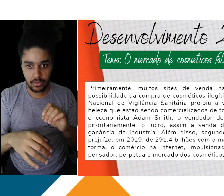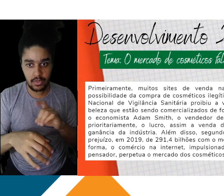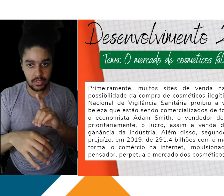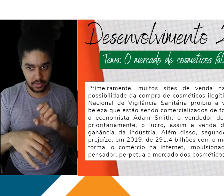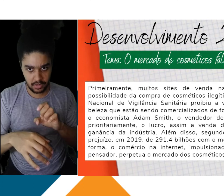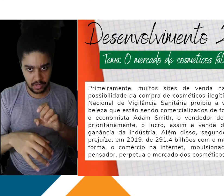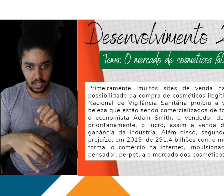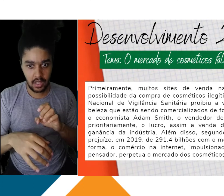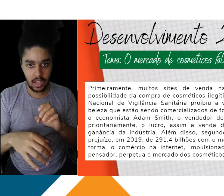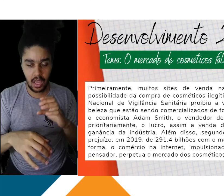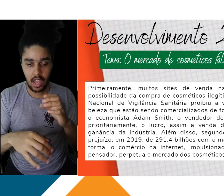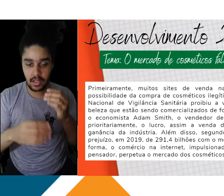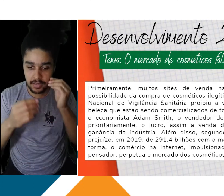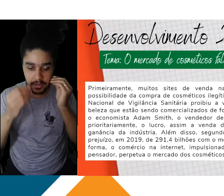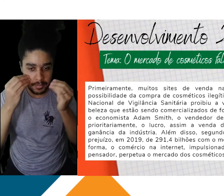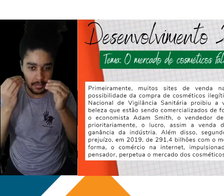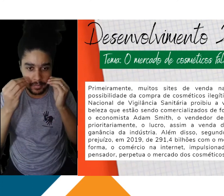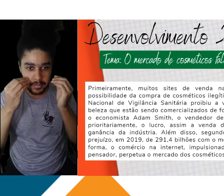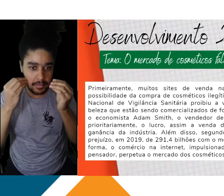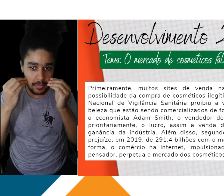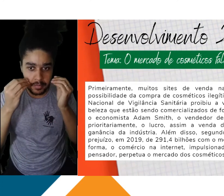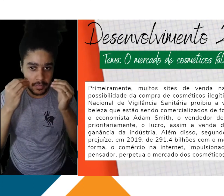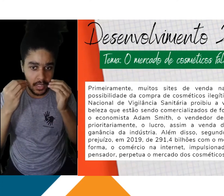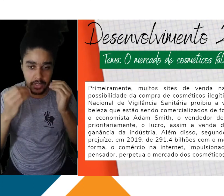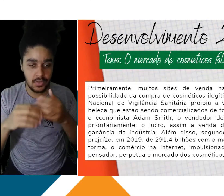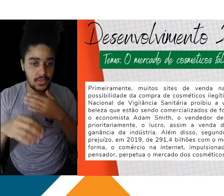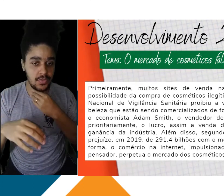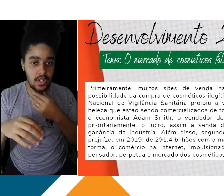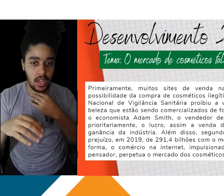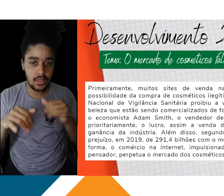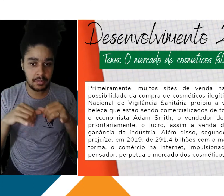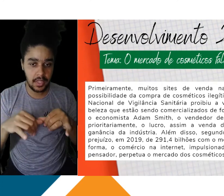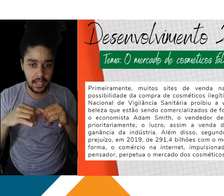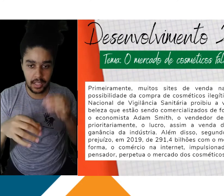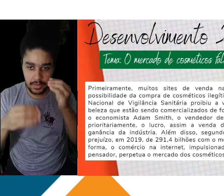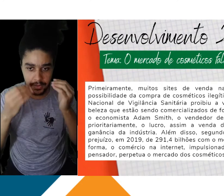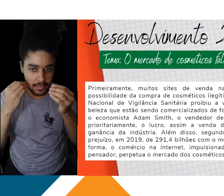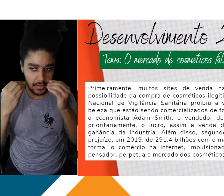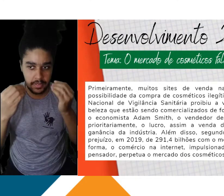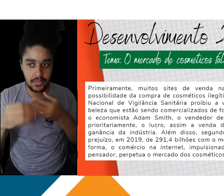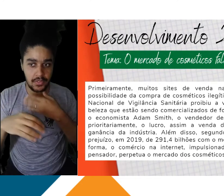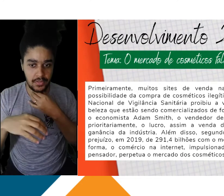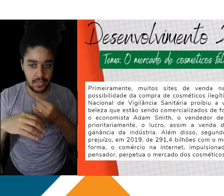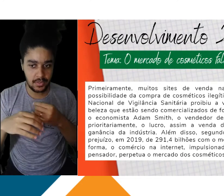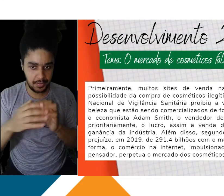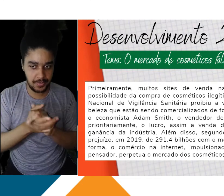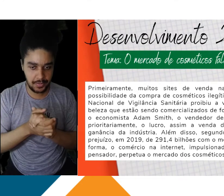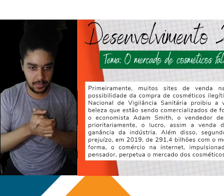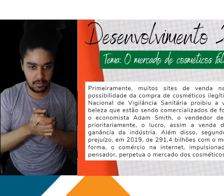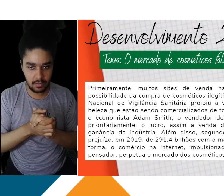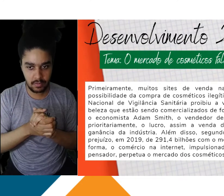cosméticos falsificados. Primeiramente, muitos sites de vendas na internet ainda apresentam a possibilidade da compra